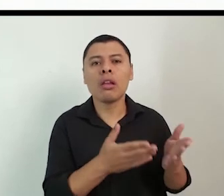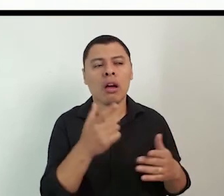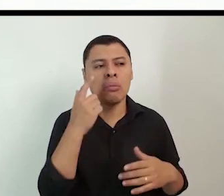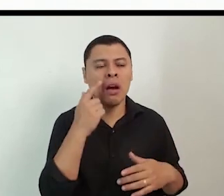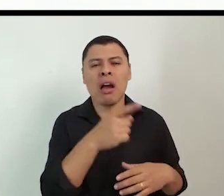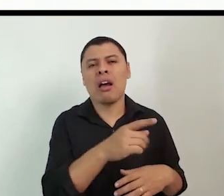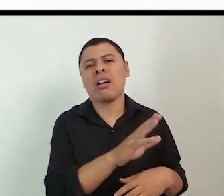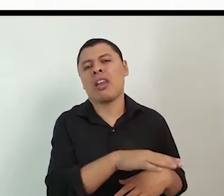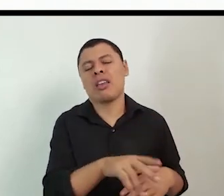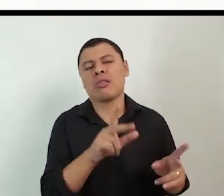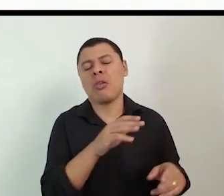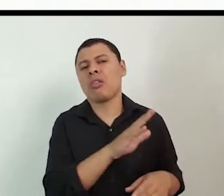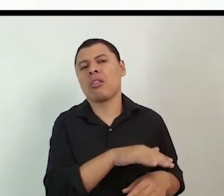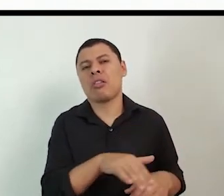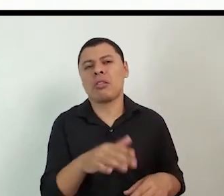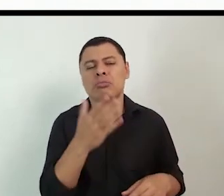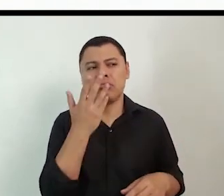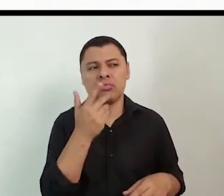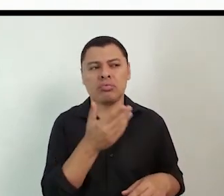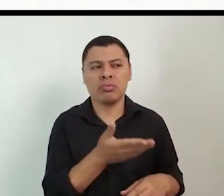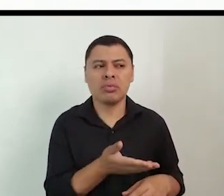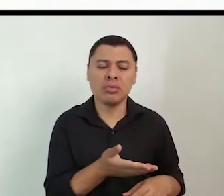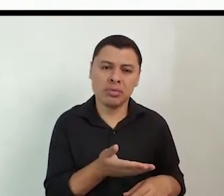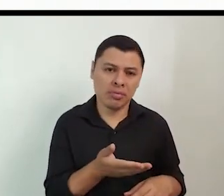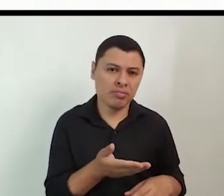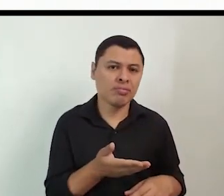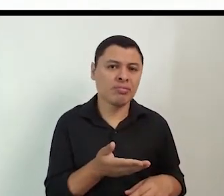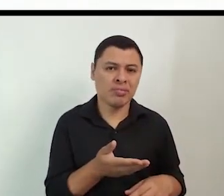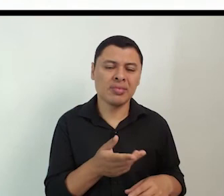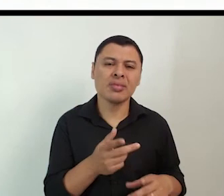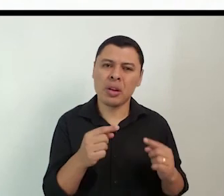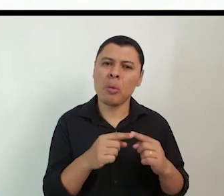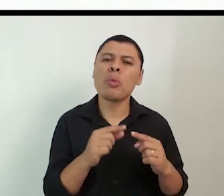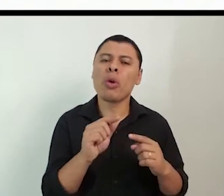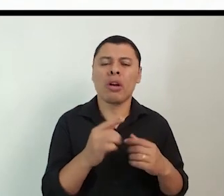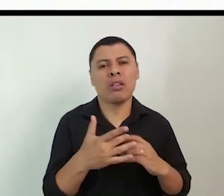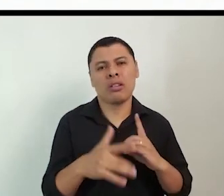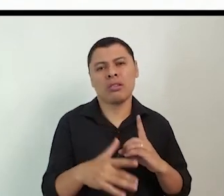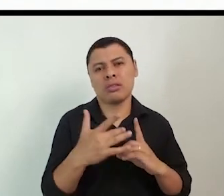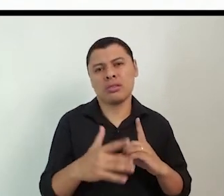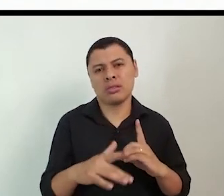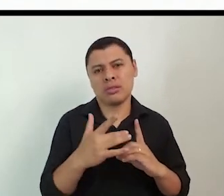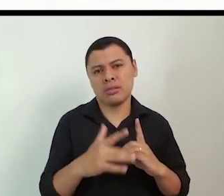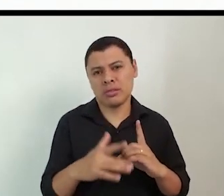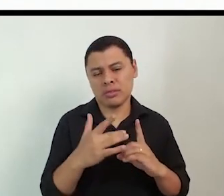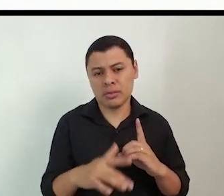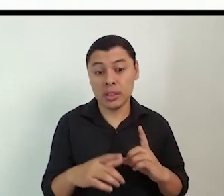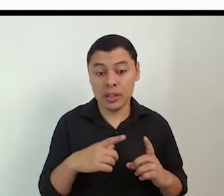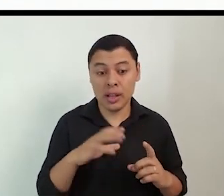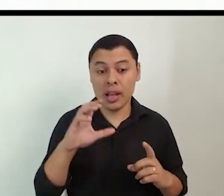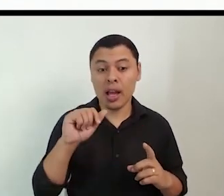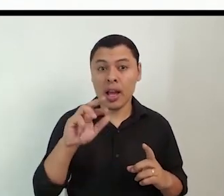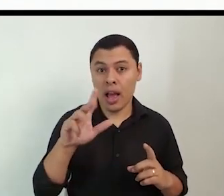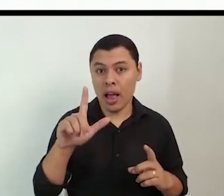Que seria também um fato de capacitismo, né? E aí eu acho que a Carla até tem um exemplo também